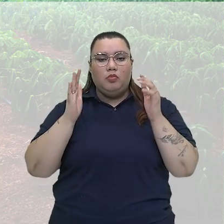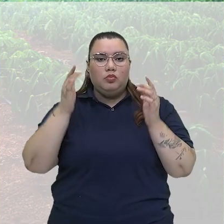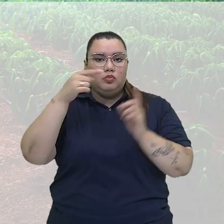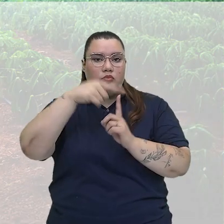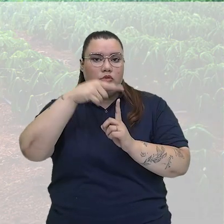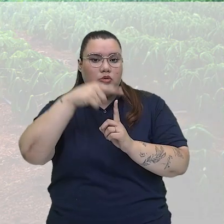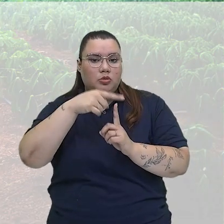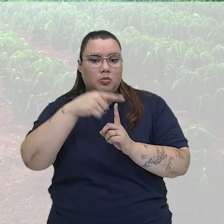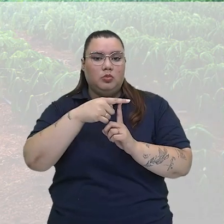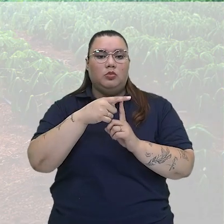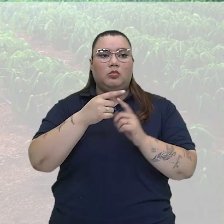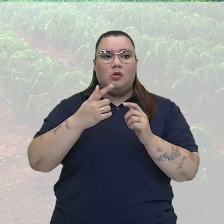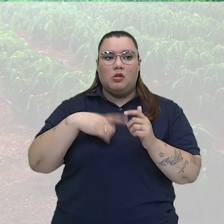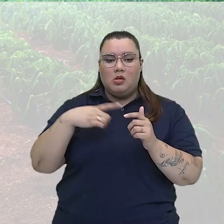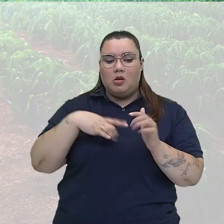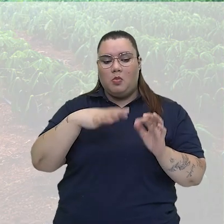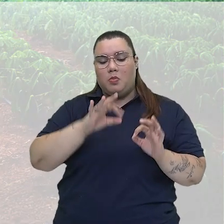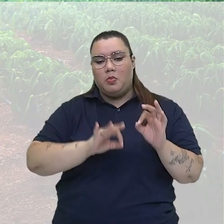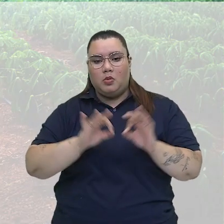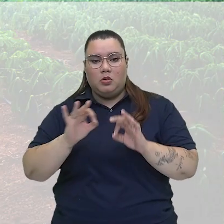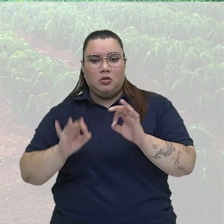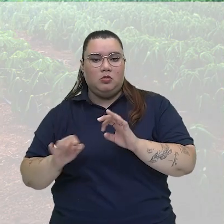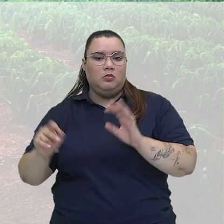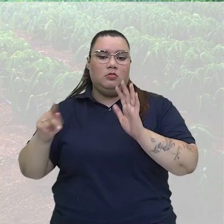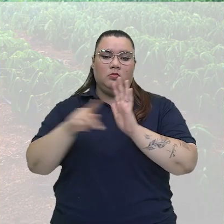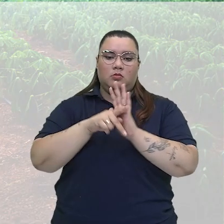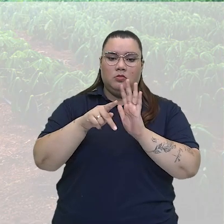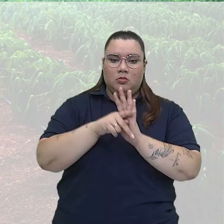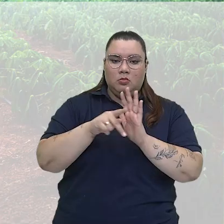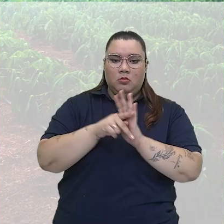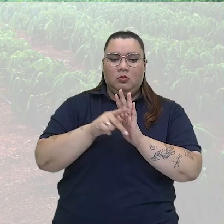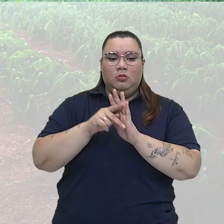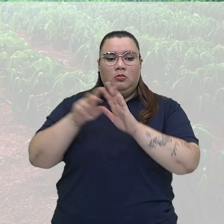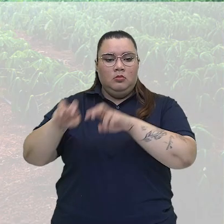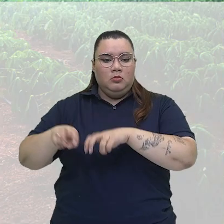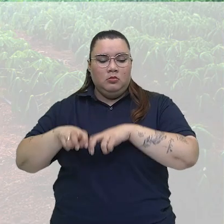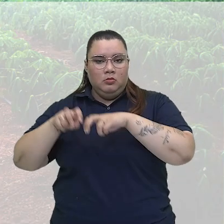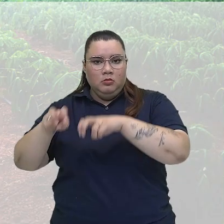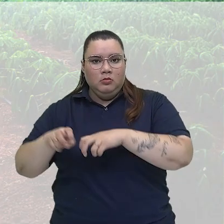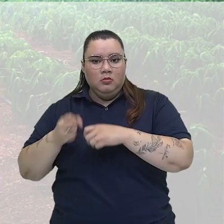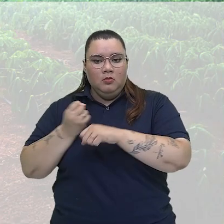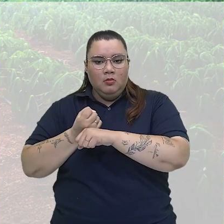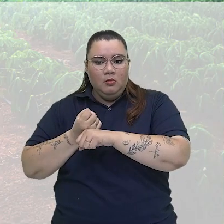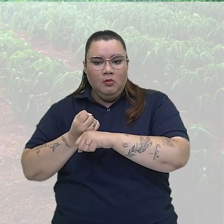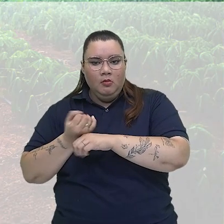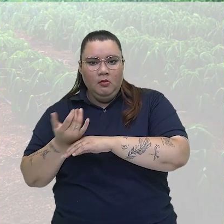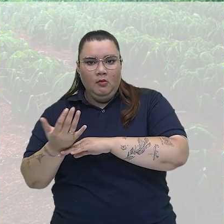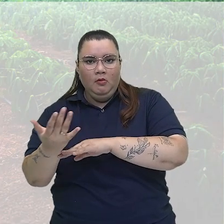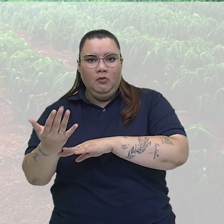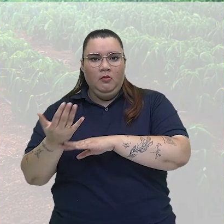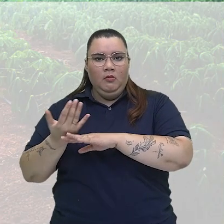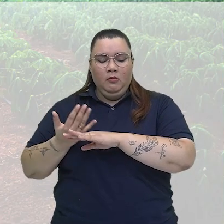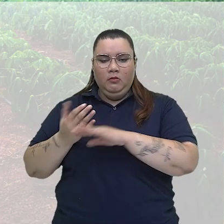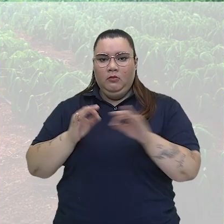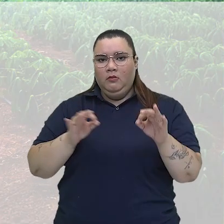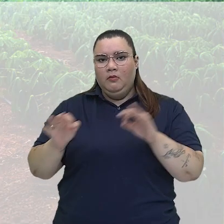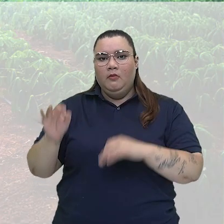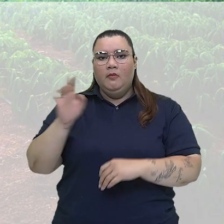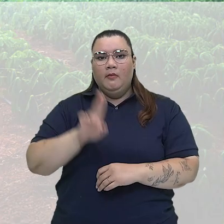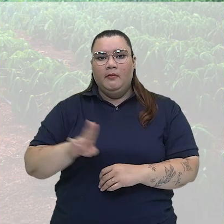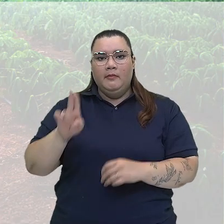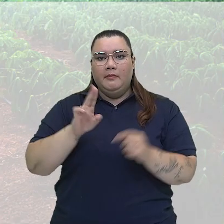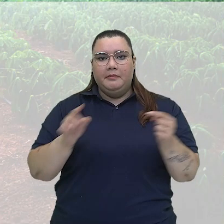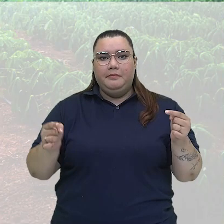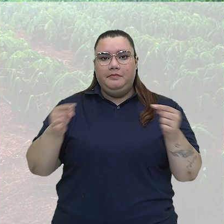forma de fazer o seu processo ali de cultivo, de plantação, de colheita, né? Então, utilizando